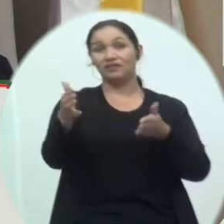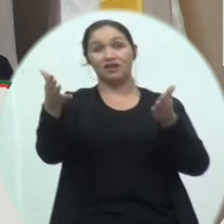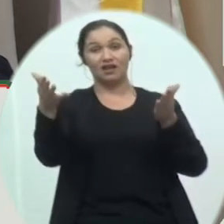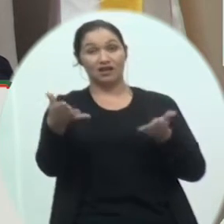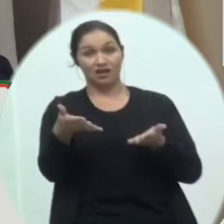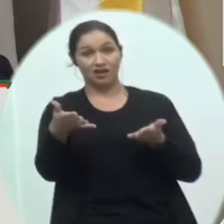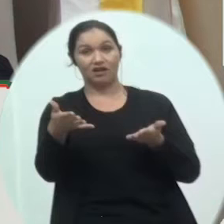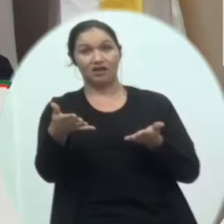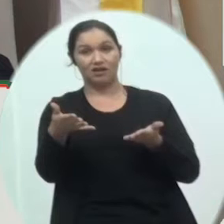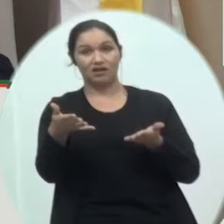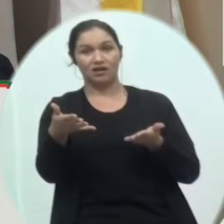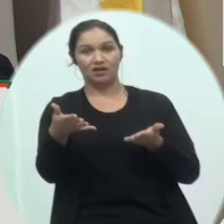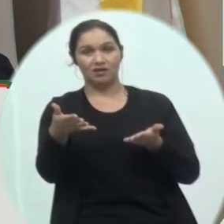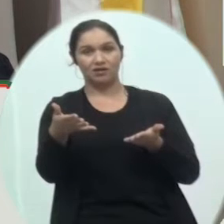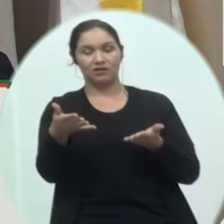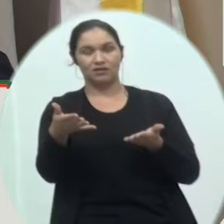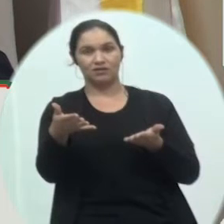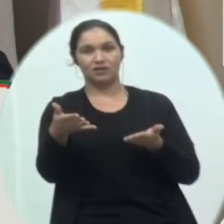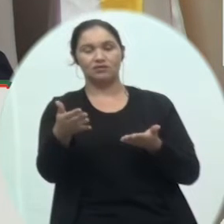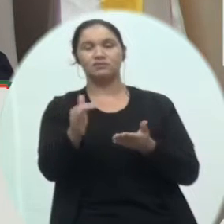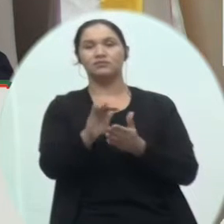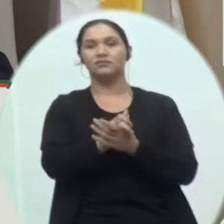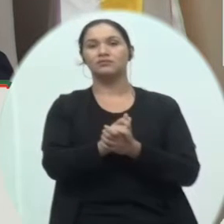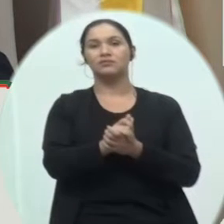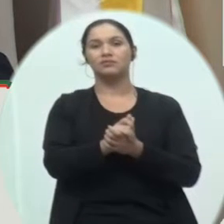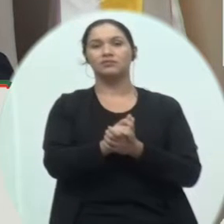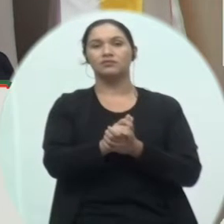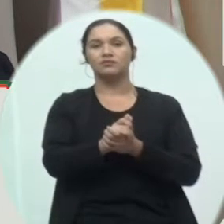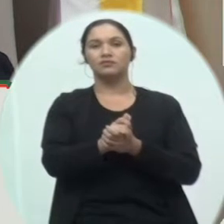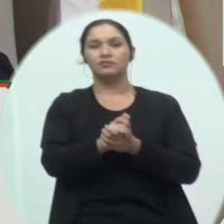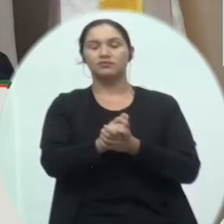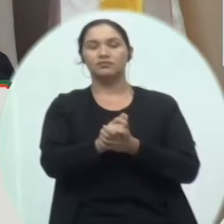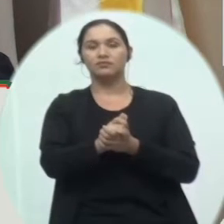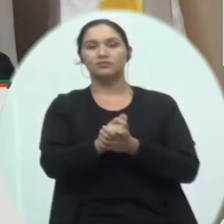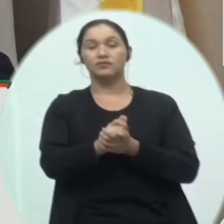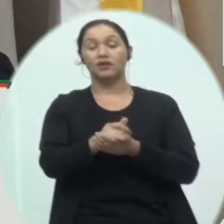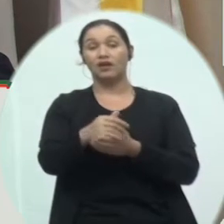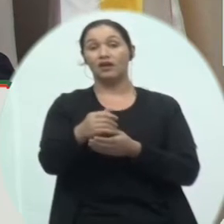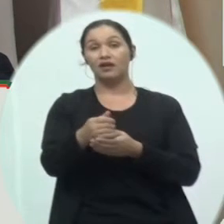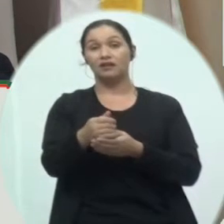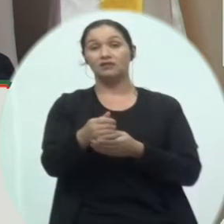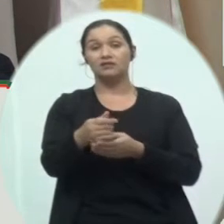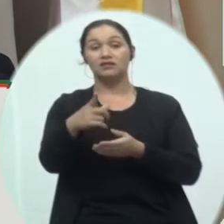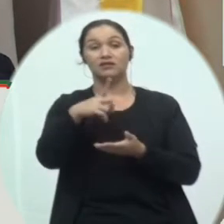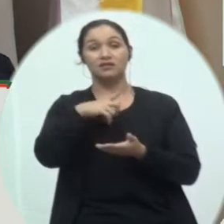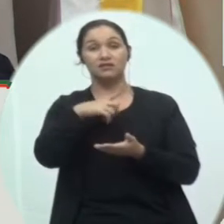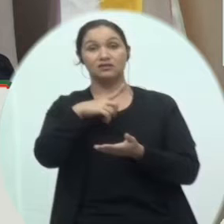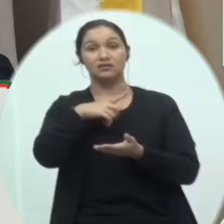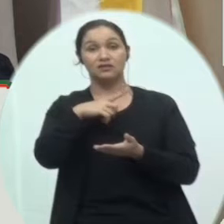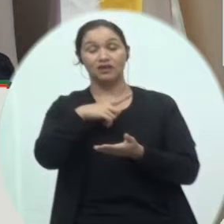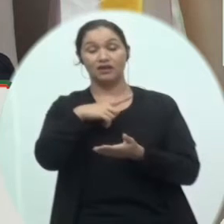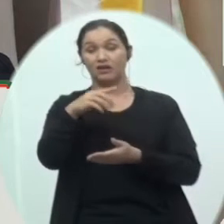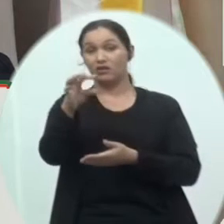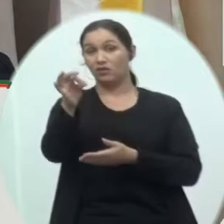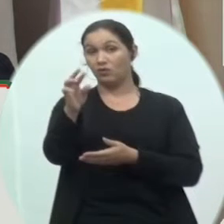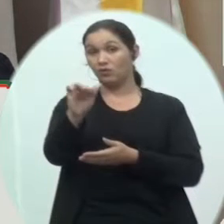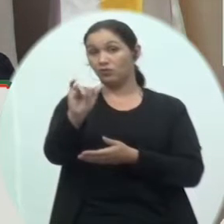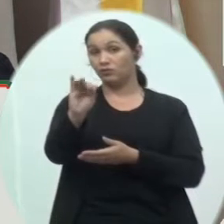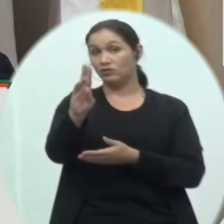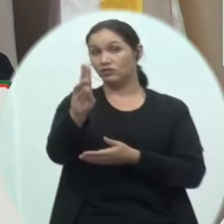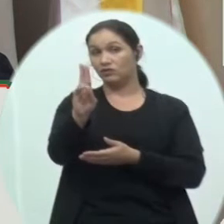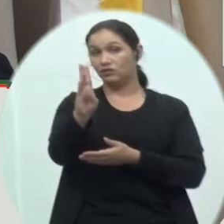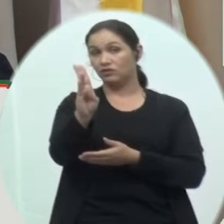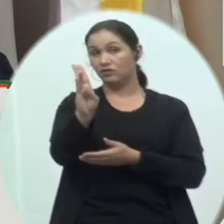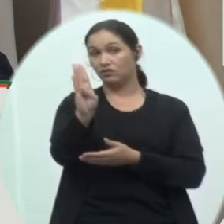notificada pelo Tribunal de Contas, pelo fato de eles terem, na época, quando o prefeito Márcio Burgo fez a licitação